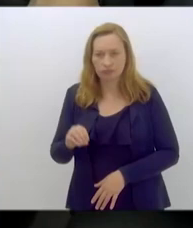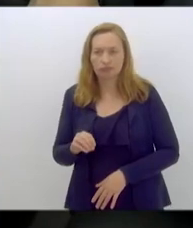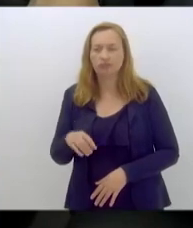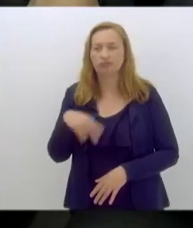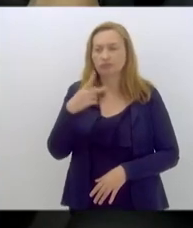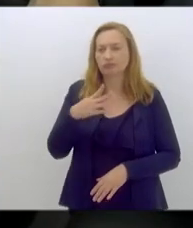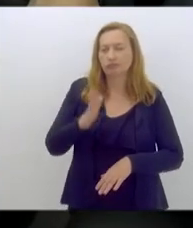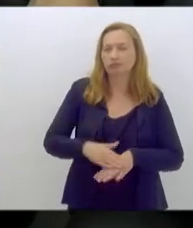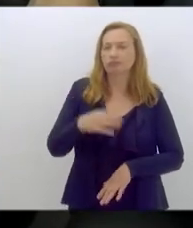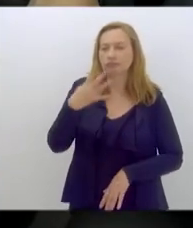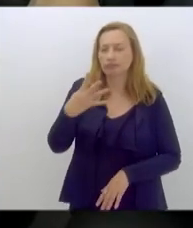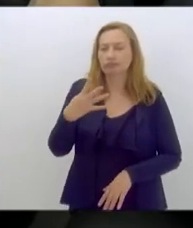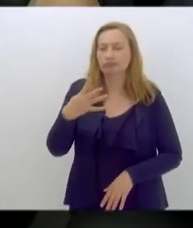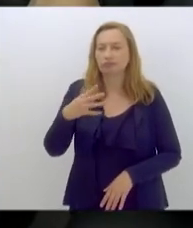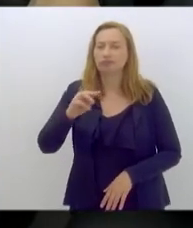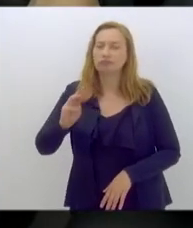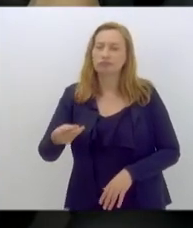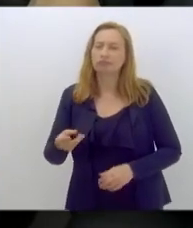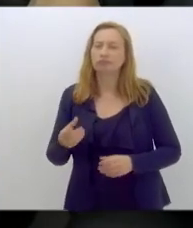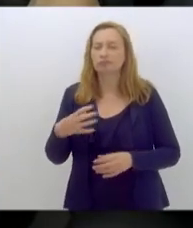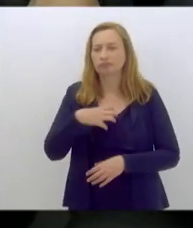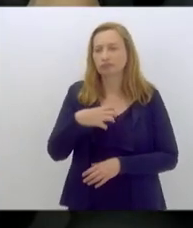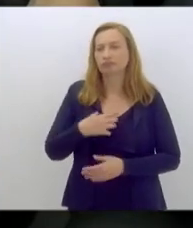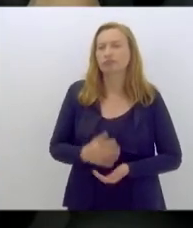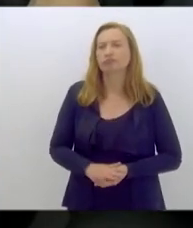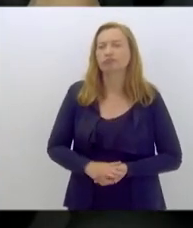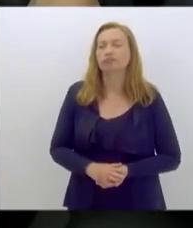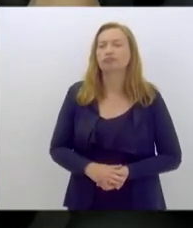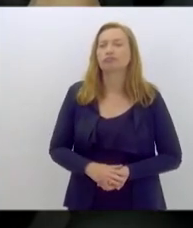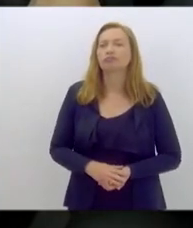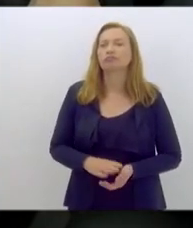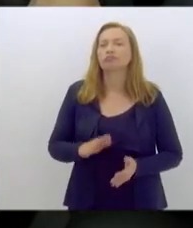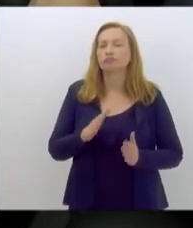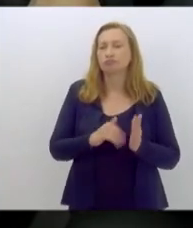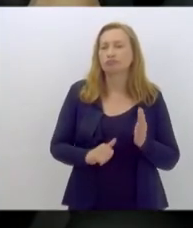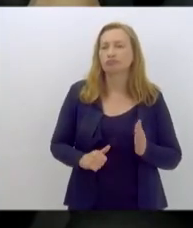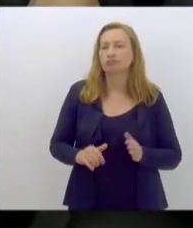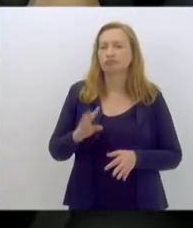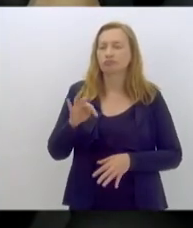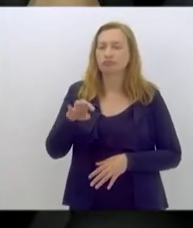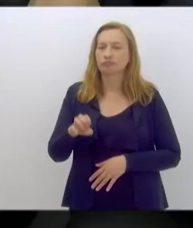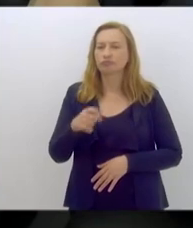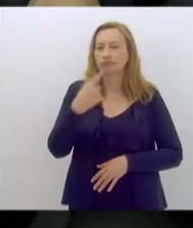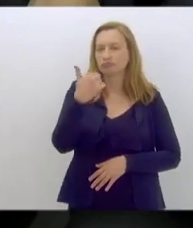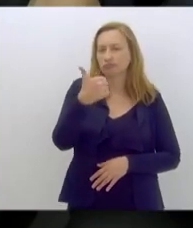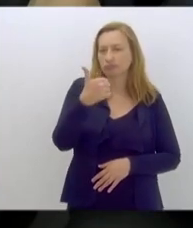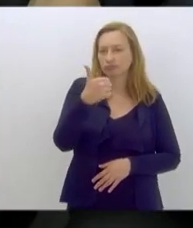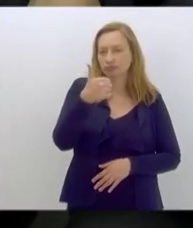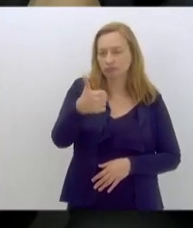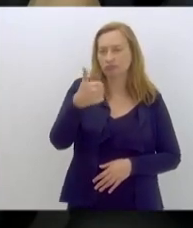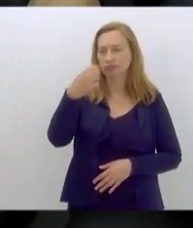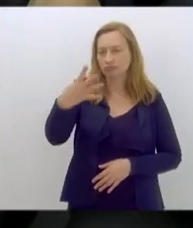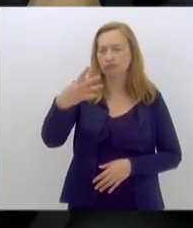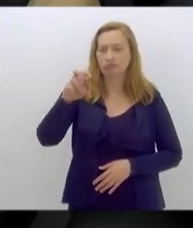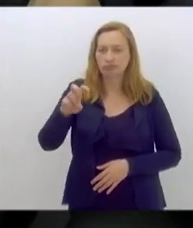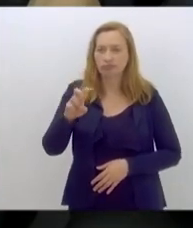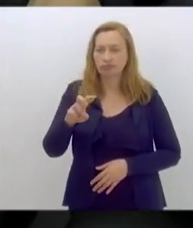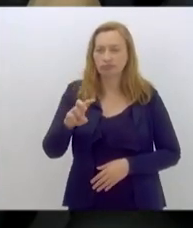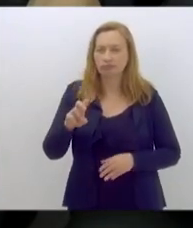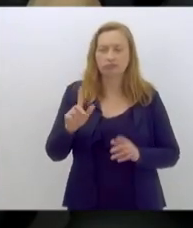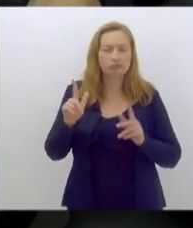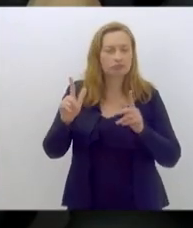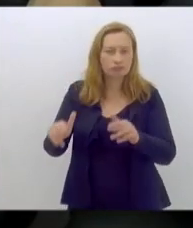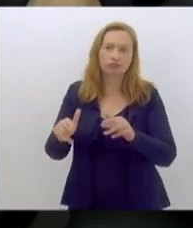aqueles quatro milhões É nesse sentido então se eu tirar a fonte 145 não tem redução ele se mantém igual tem